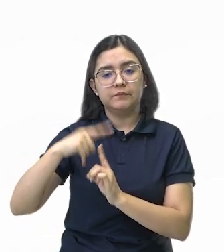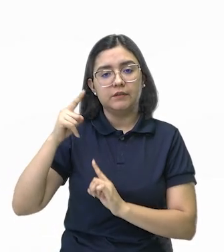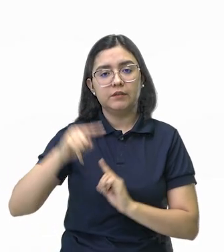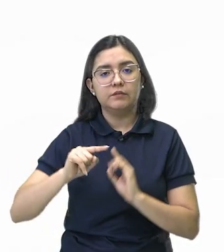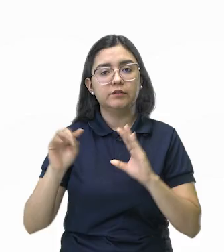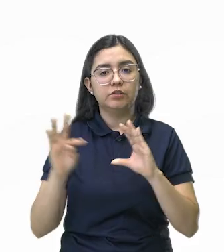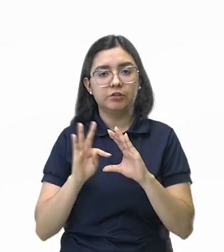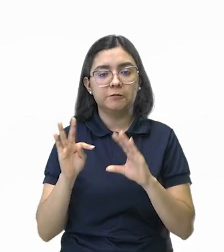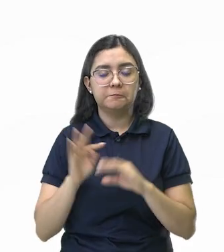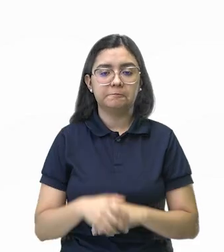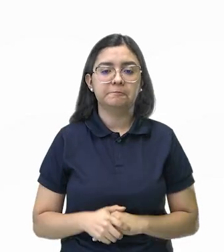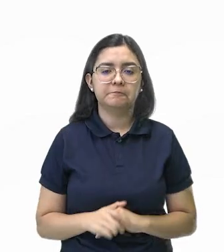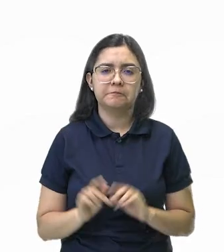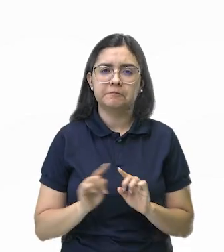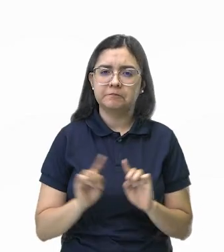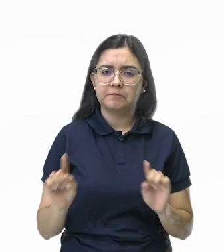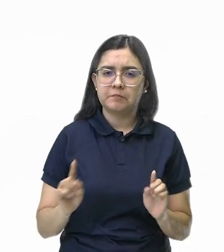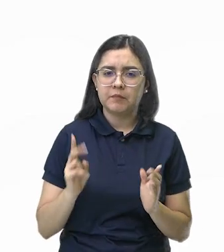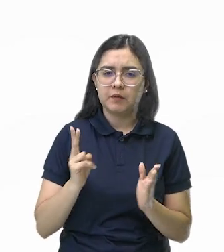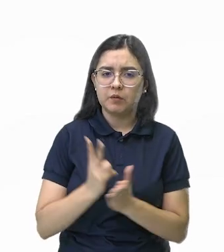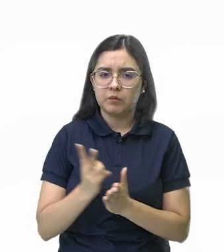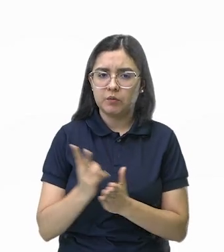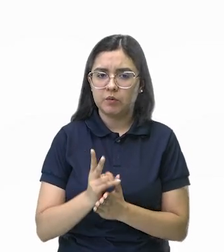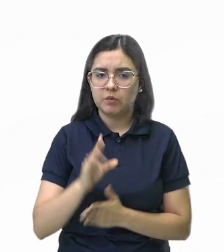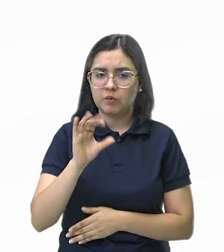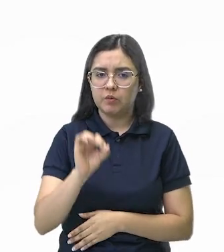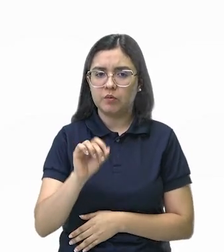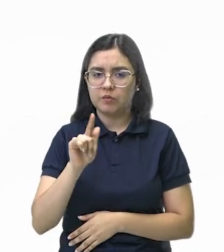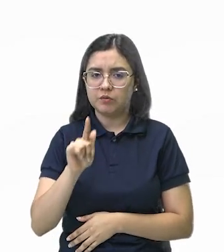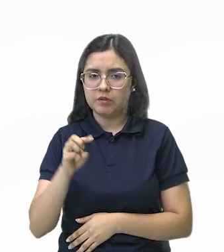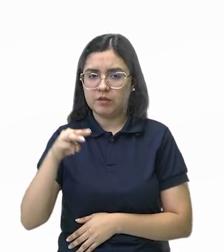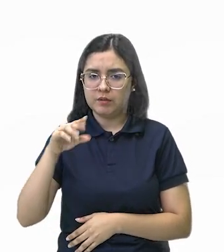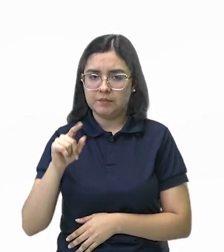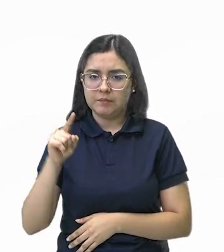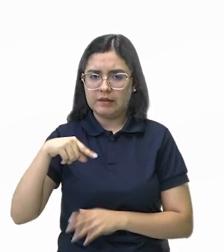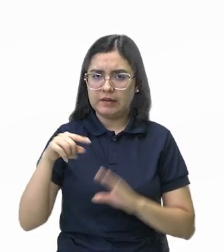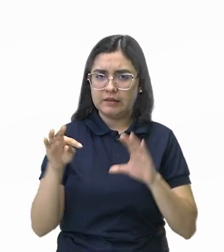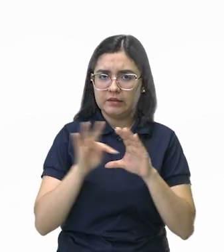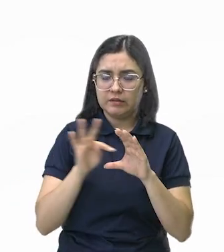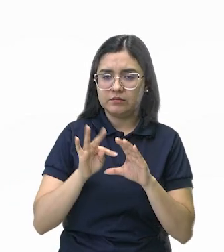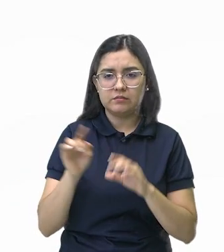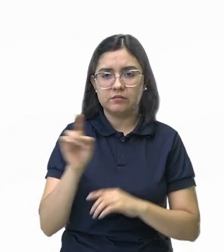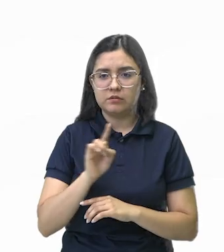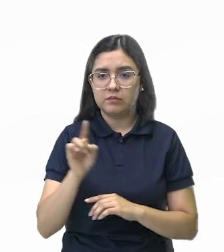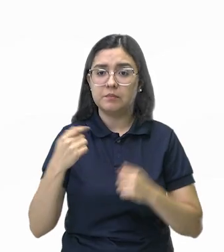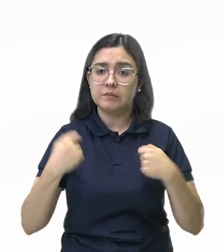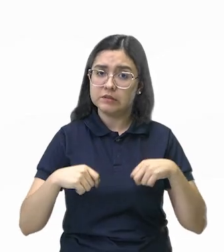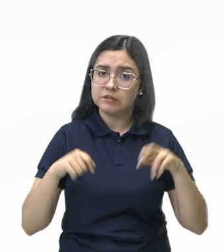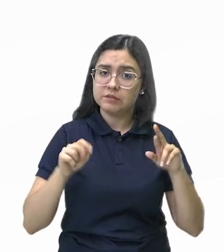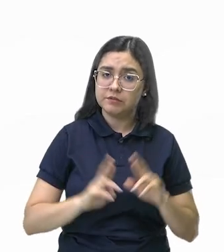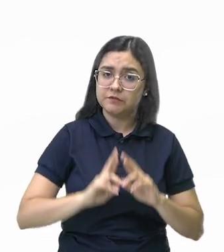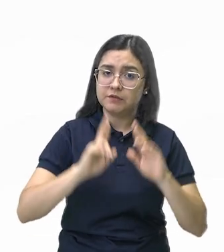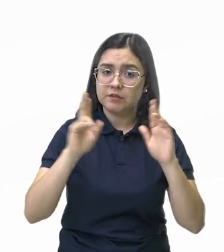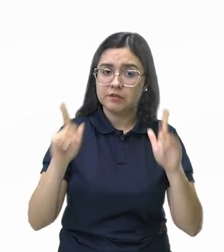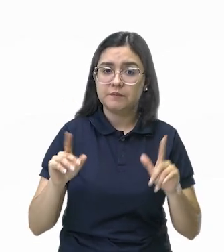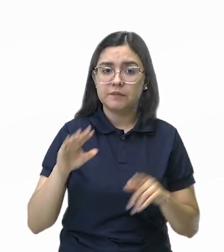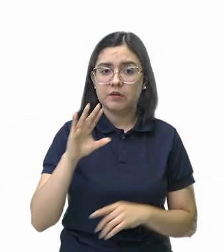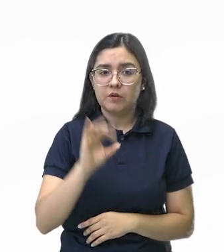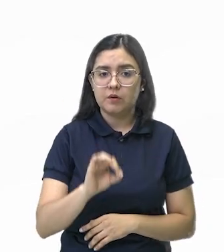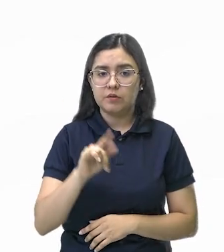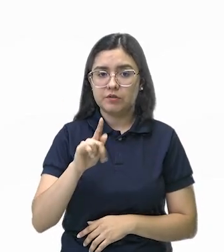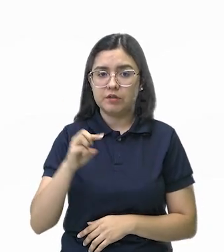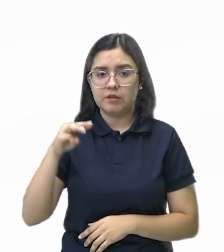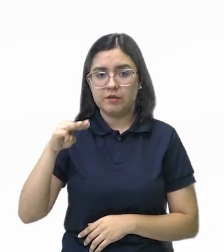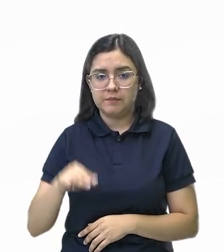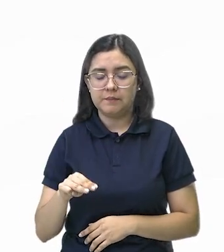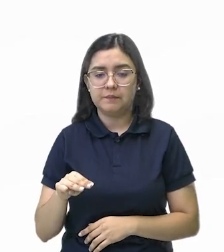transgênico. Mas nem todo OGM, né, é transgênico, tá? É preciso aí a gente diferenciar. OGM,